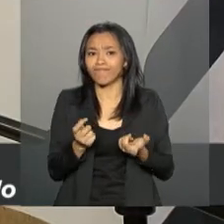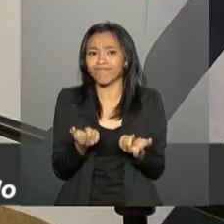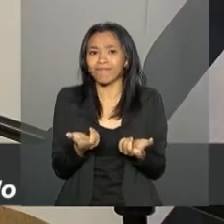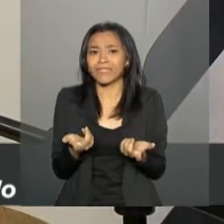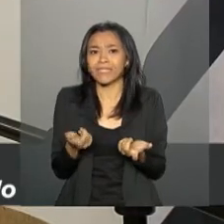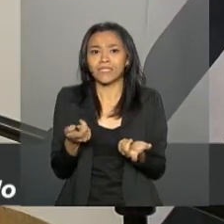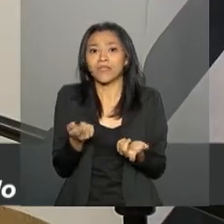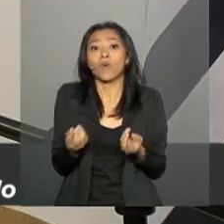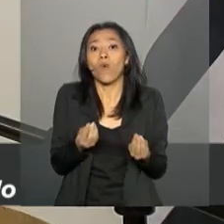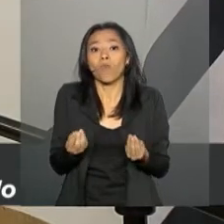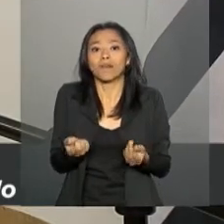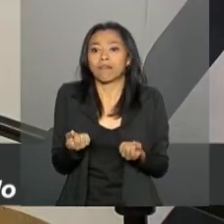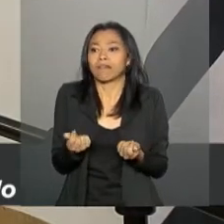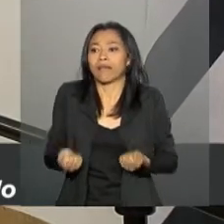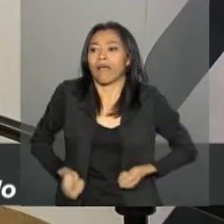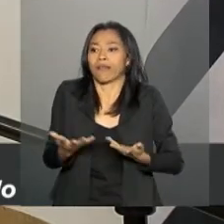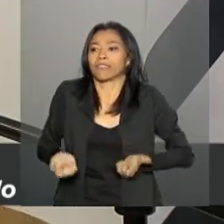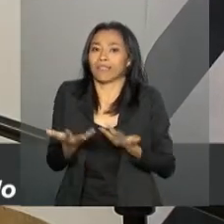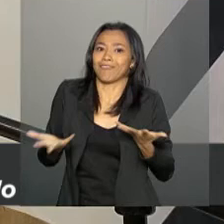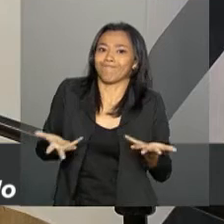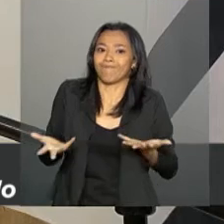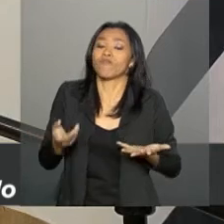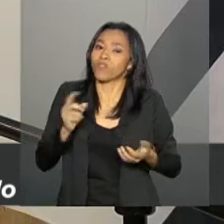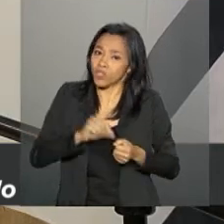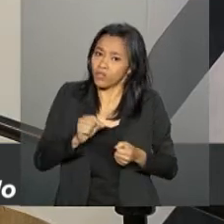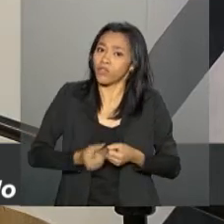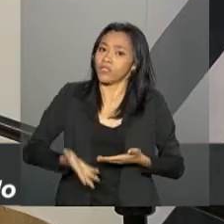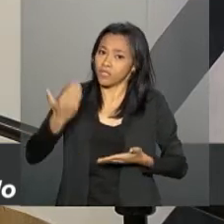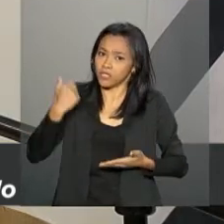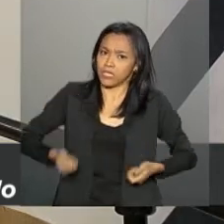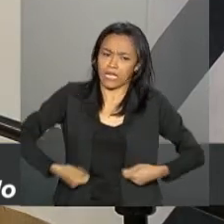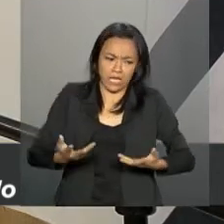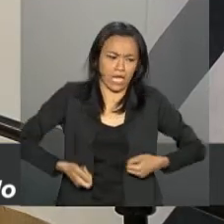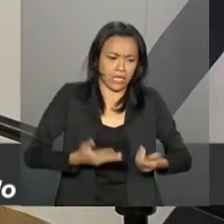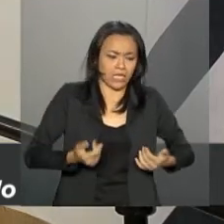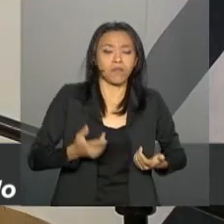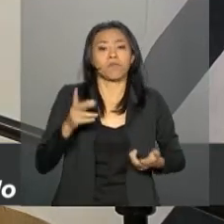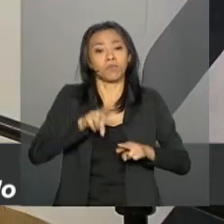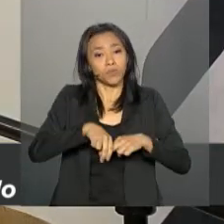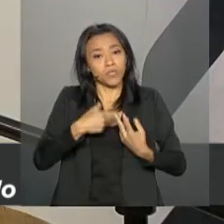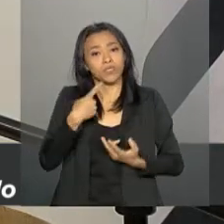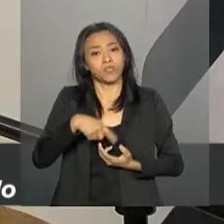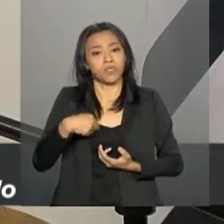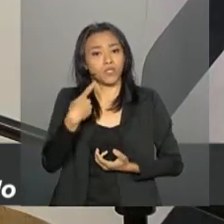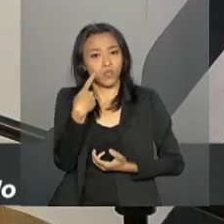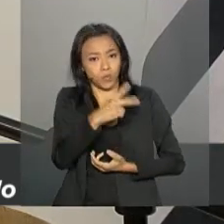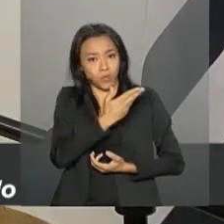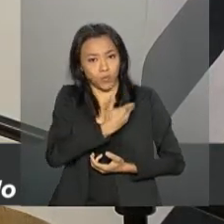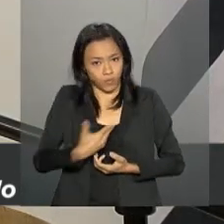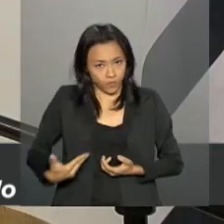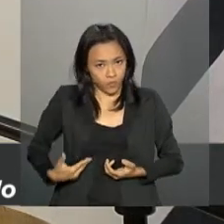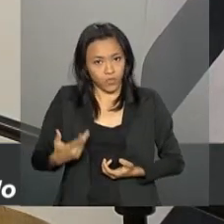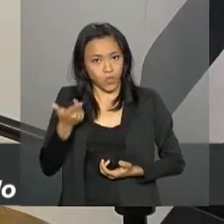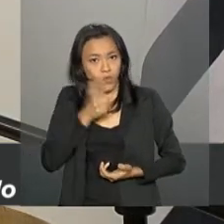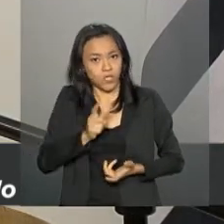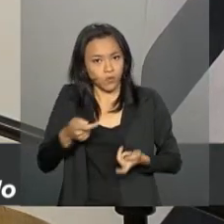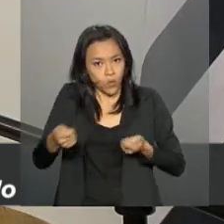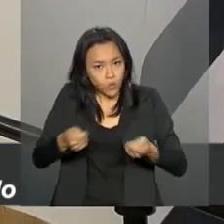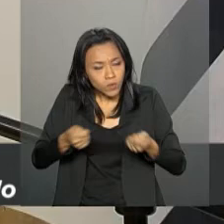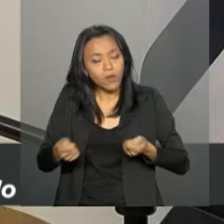que fizeram. E por isso é que o governo do Estado foi bem sucedido, precisamente nos últimos tempos.